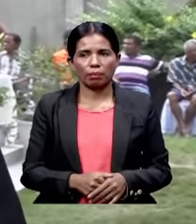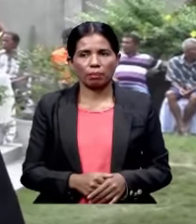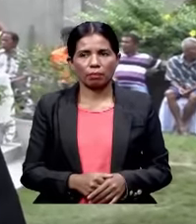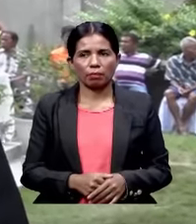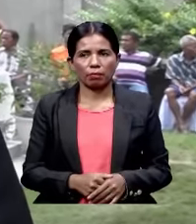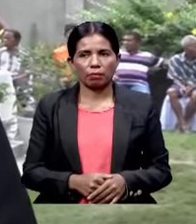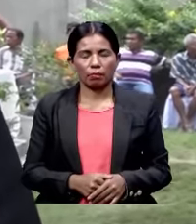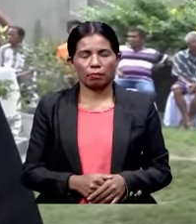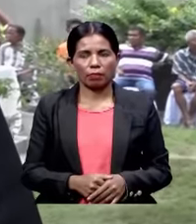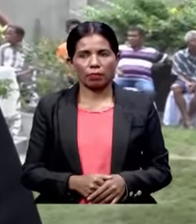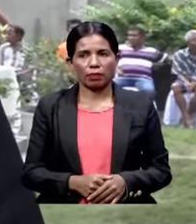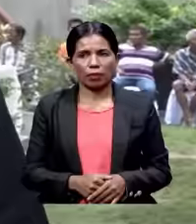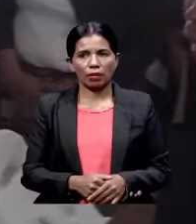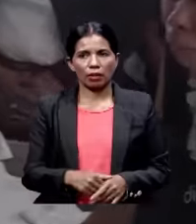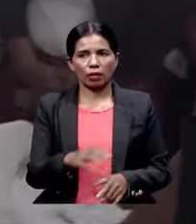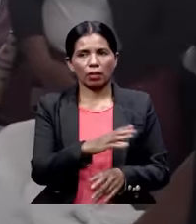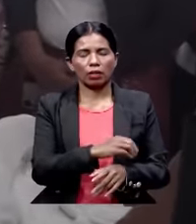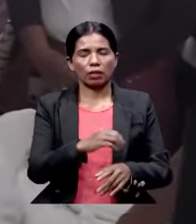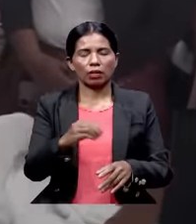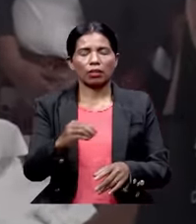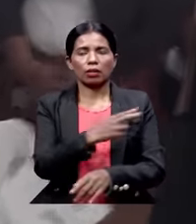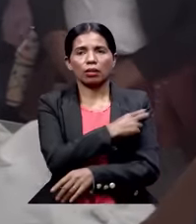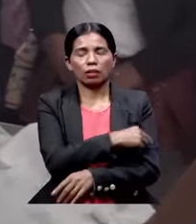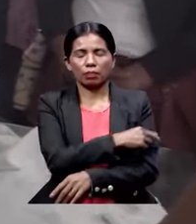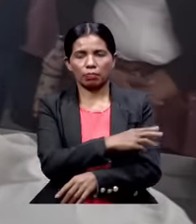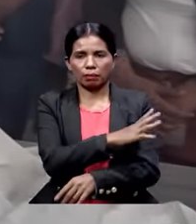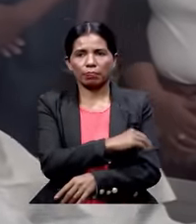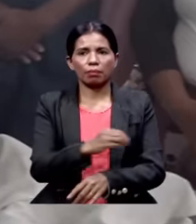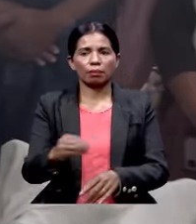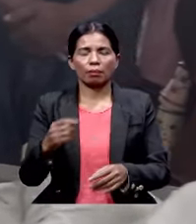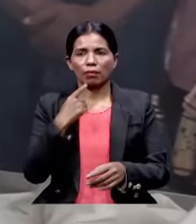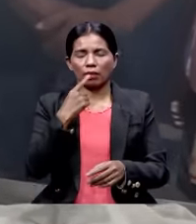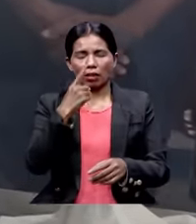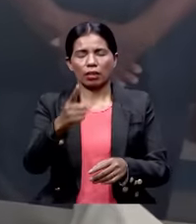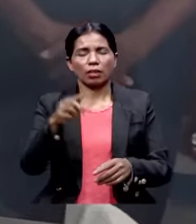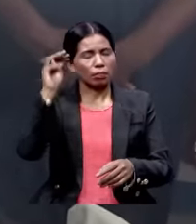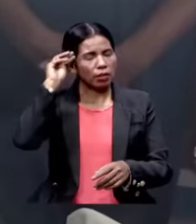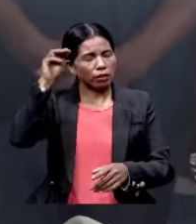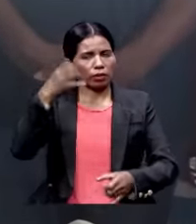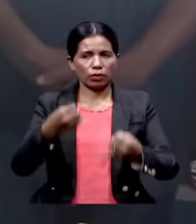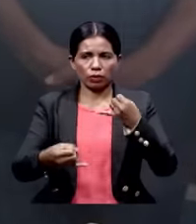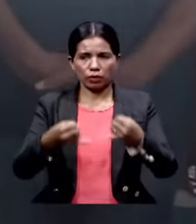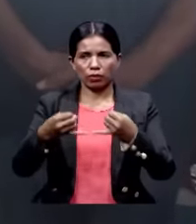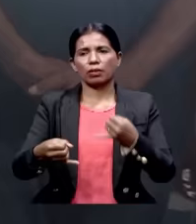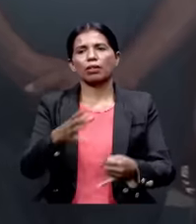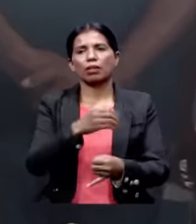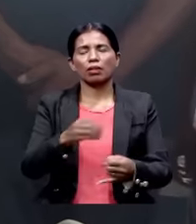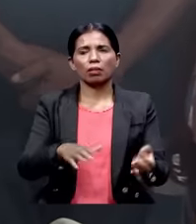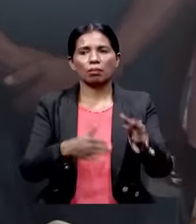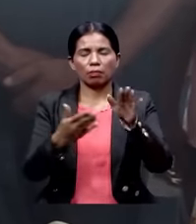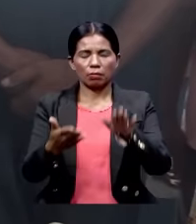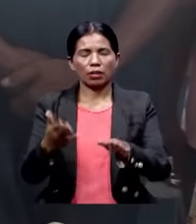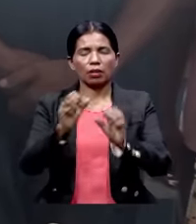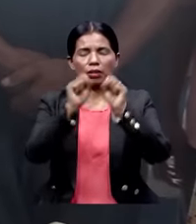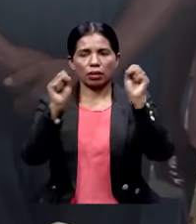Kuala Lumpur e a Salão VIP. Maktoba, ministro de Justiça, Amando de Sá Benevides, acotuísse a